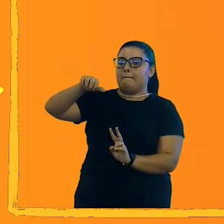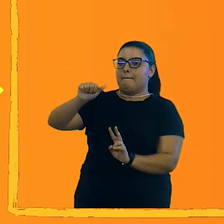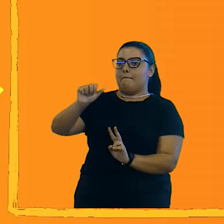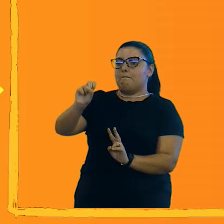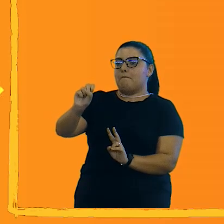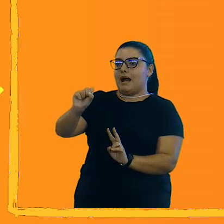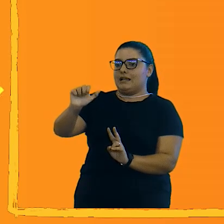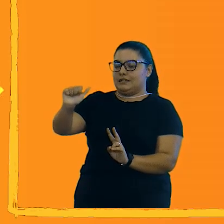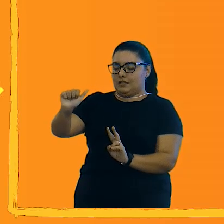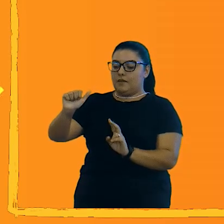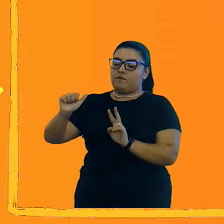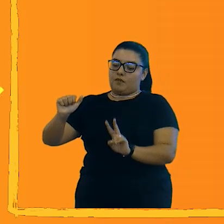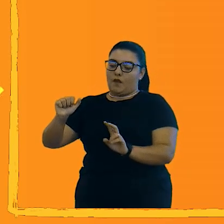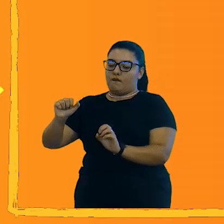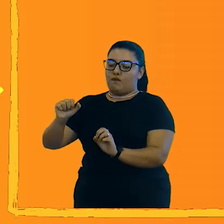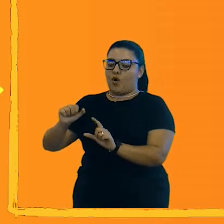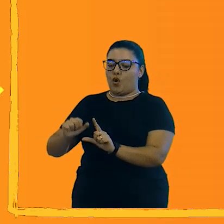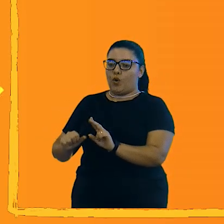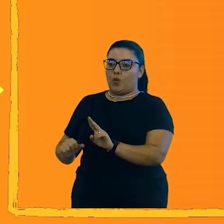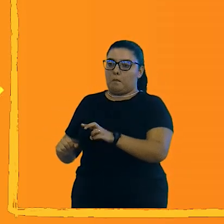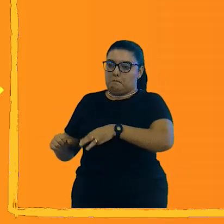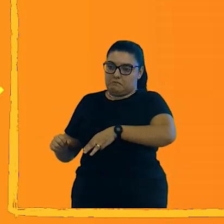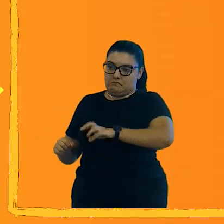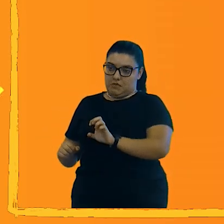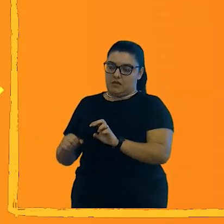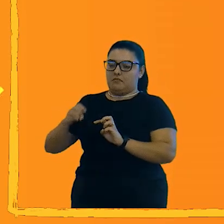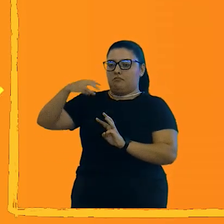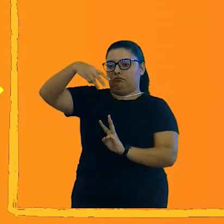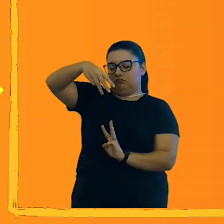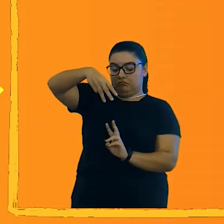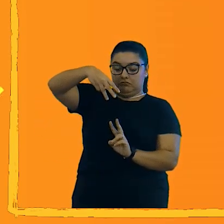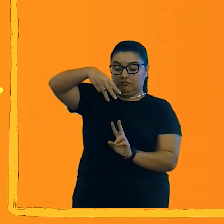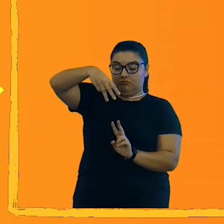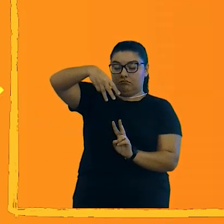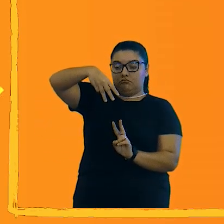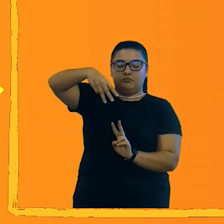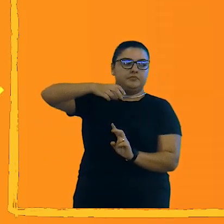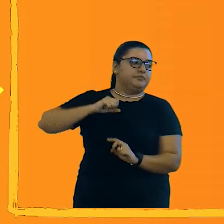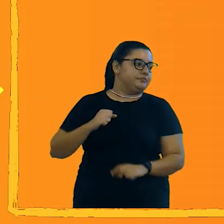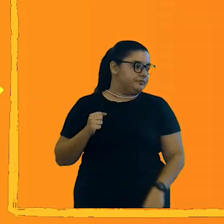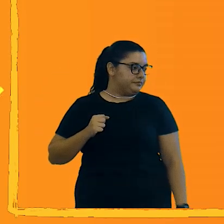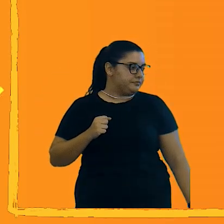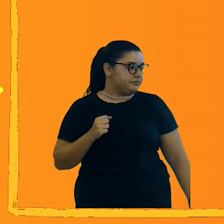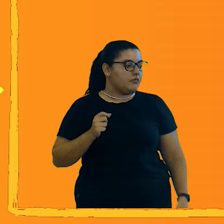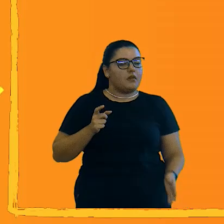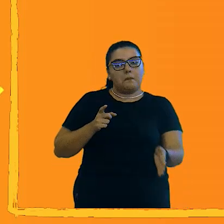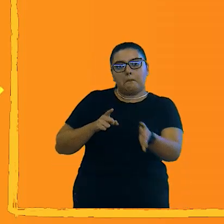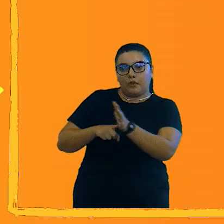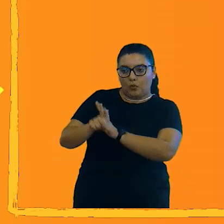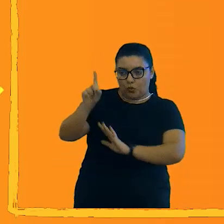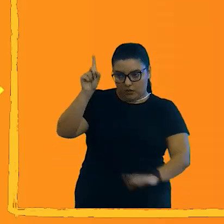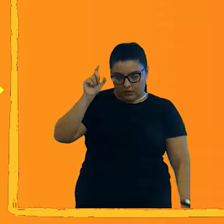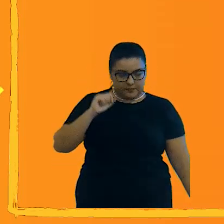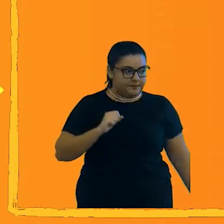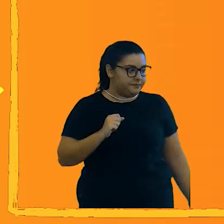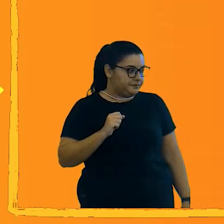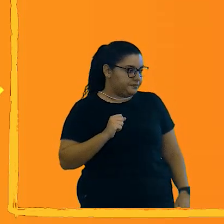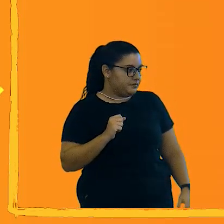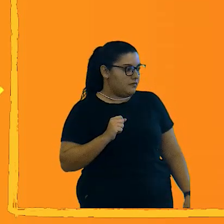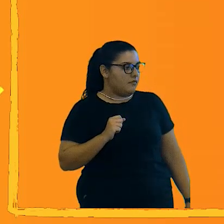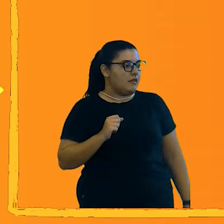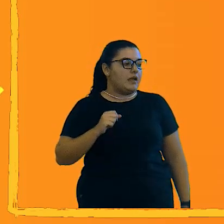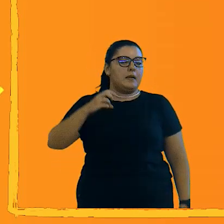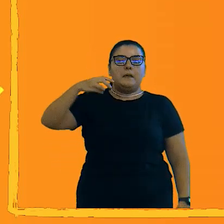pelo volume beleza só uma pergunta gente Só uma pergunta